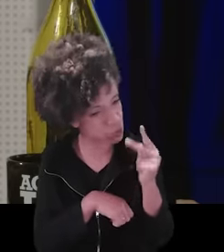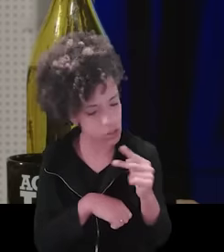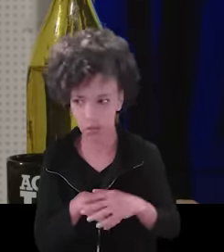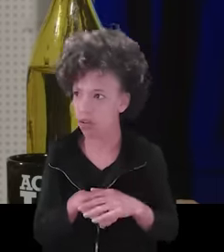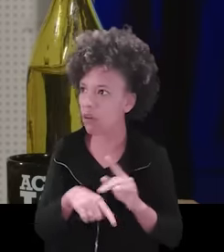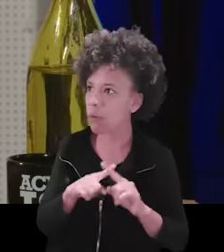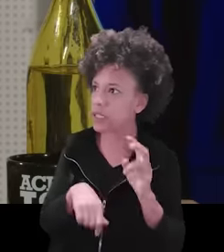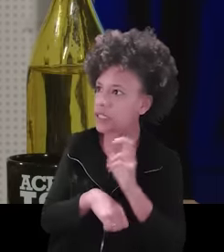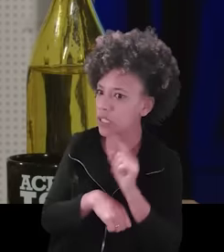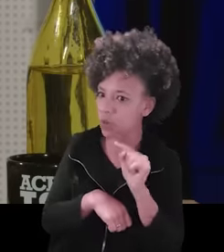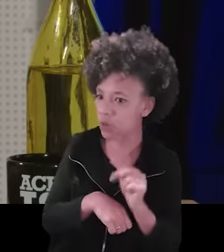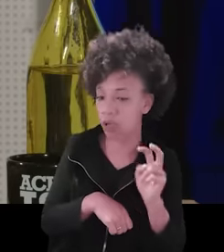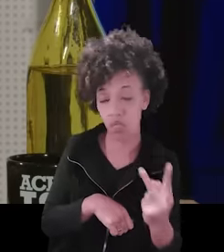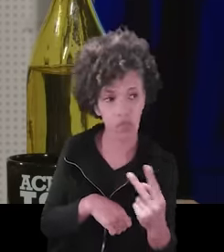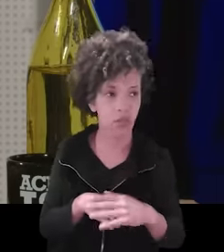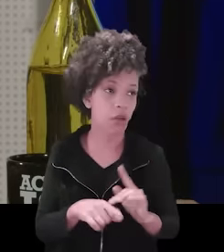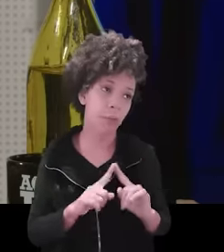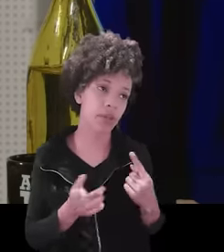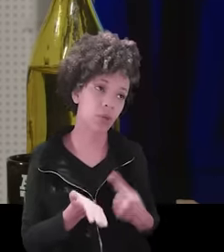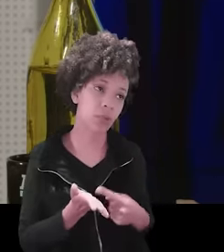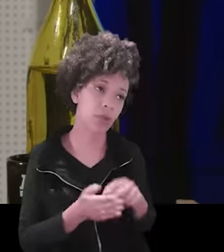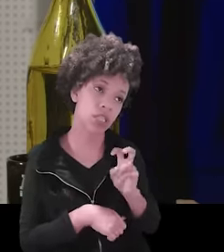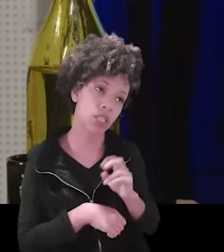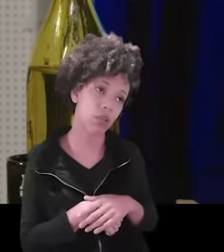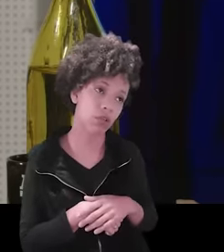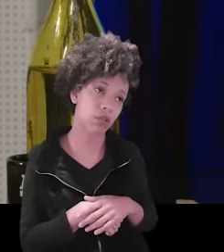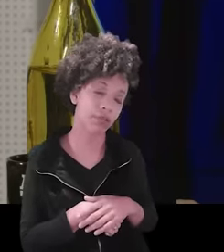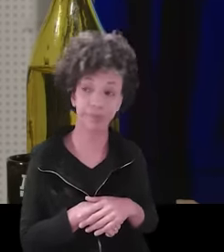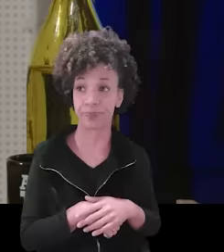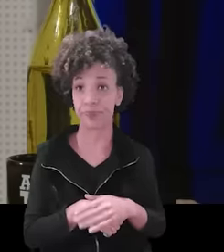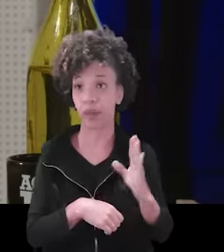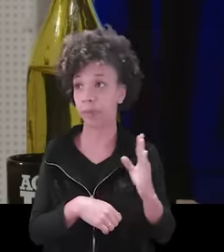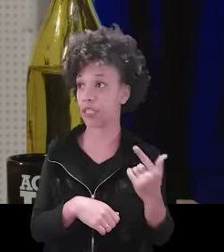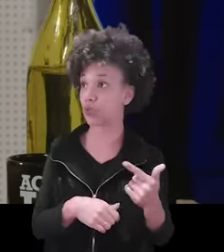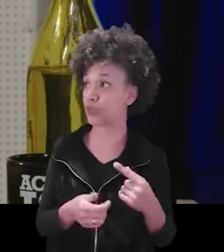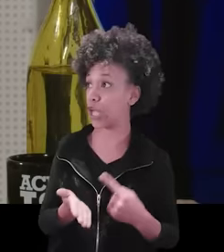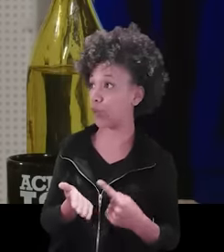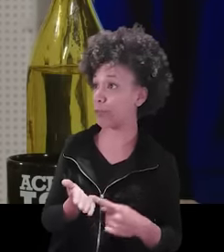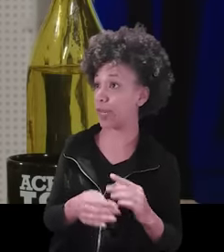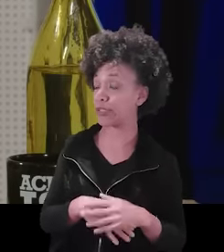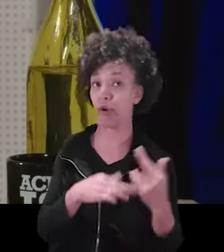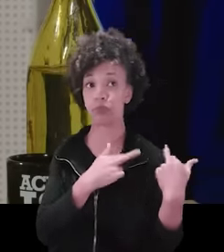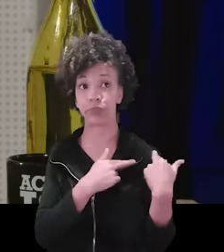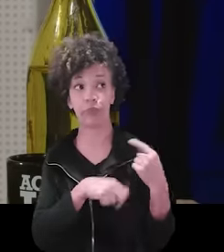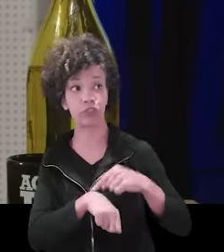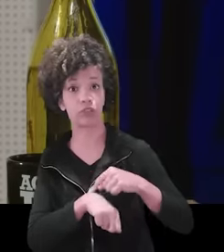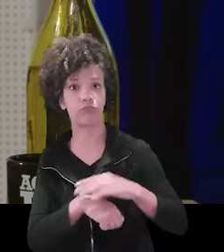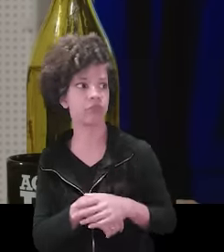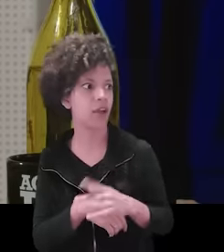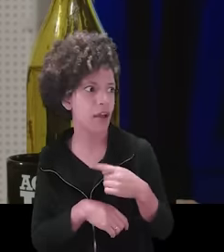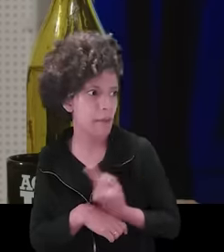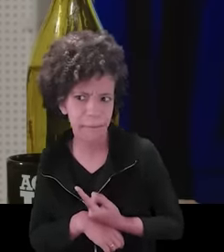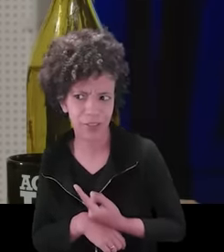aí eu fui mas a 5 e 2 mas se você marcou a 5 horas esse povo não tem comprometimento com o horário só então a gente a gente marca